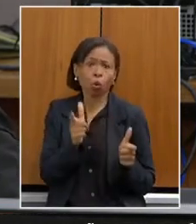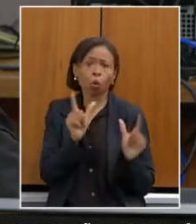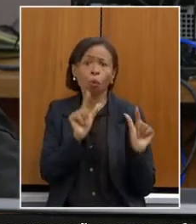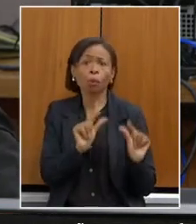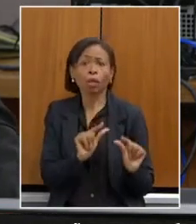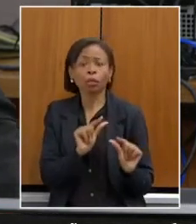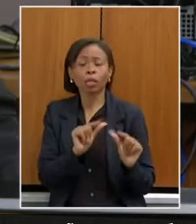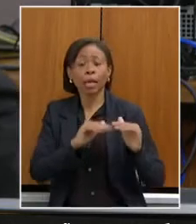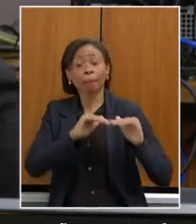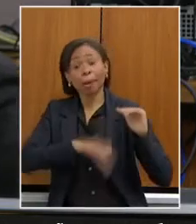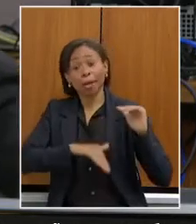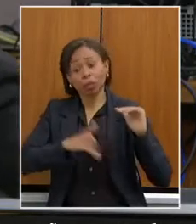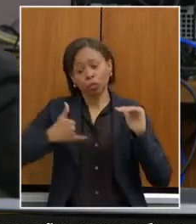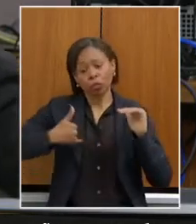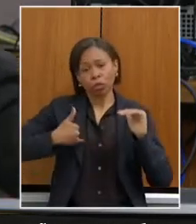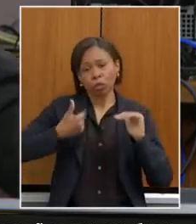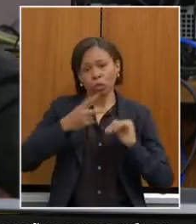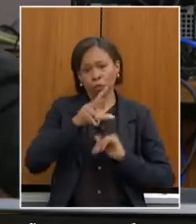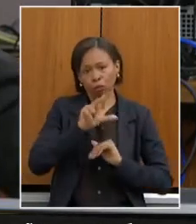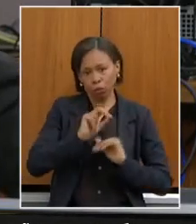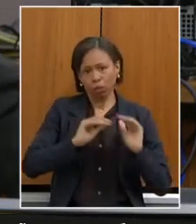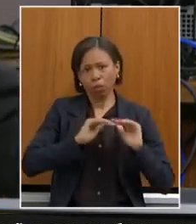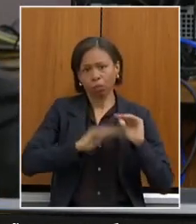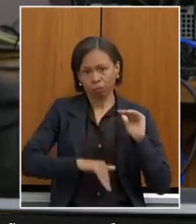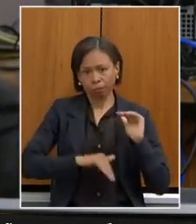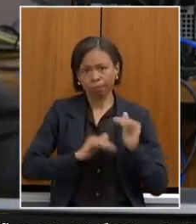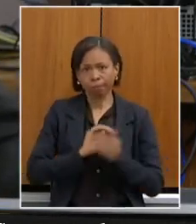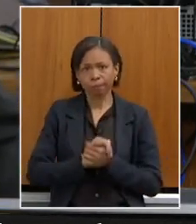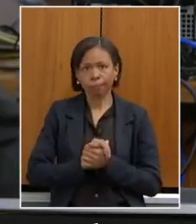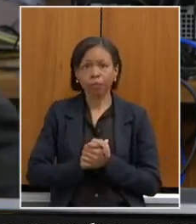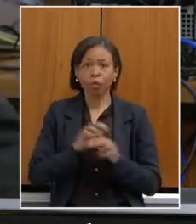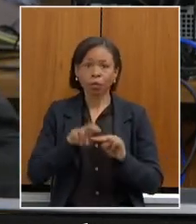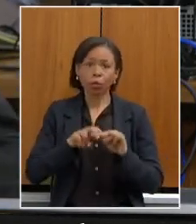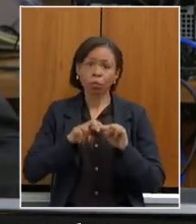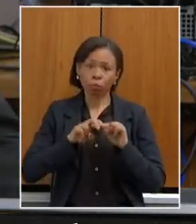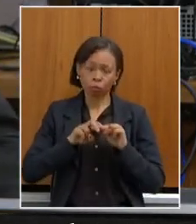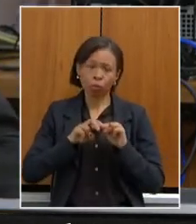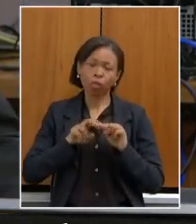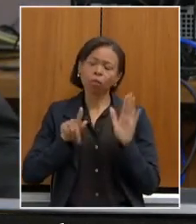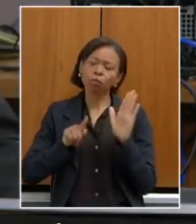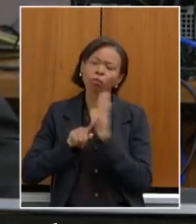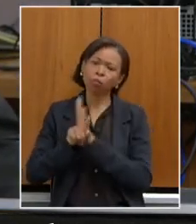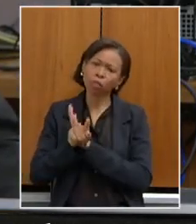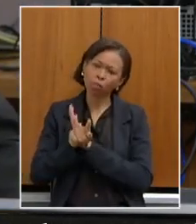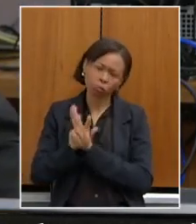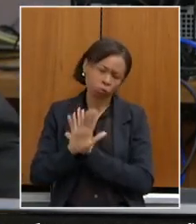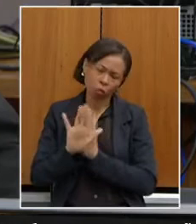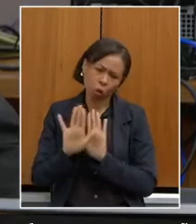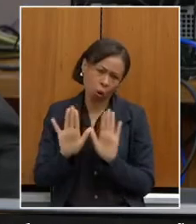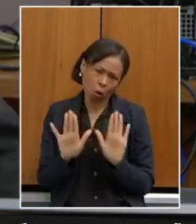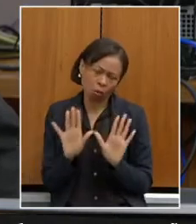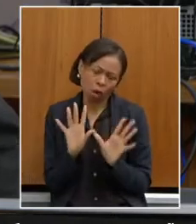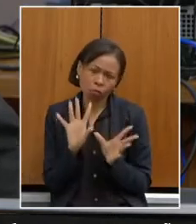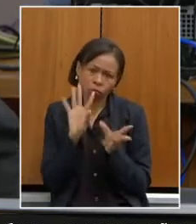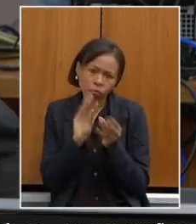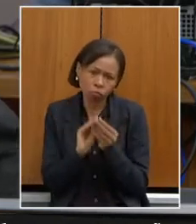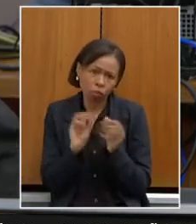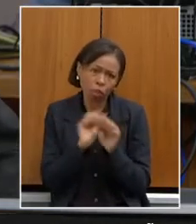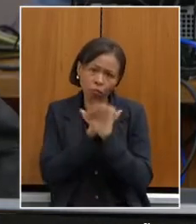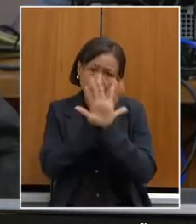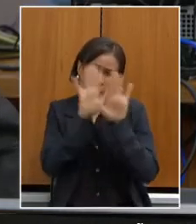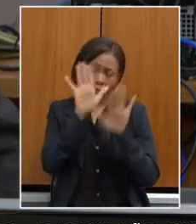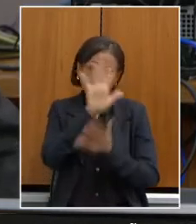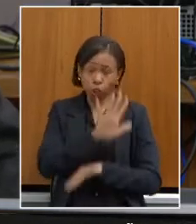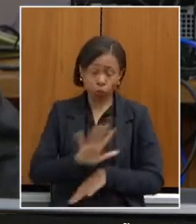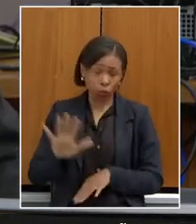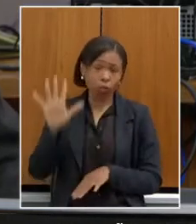50 anos então por isso eu gostaria de deixar essa pergunta só mesmo para esclarecimento de modo